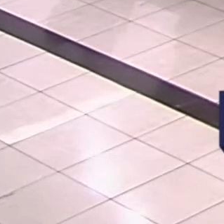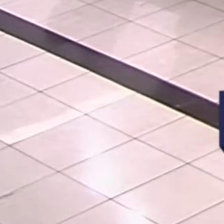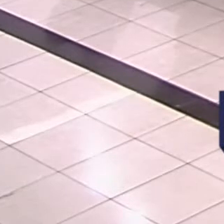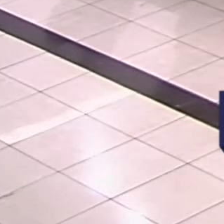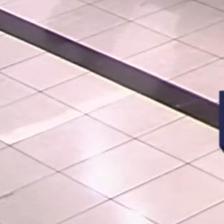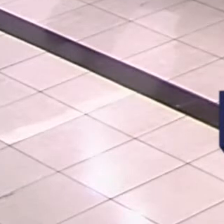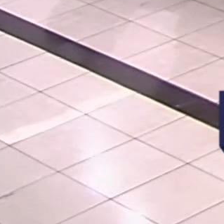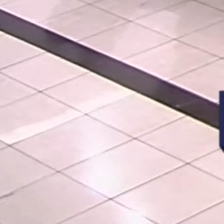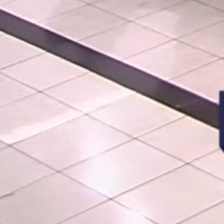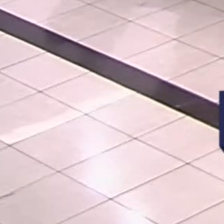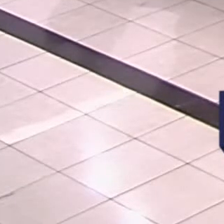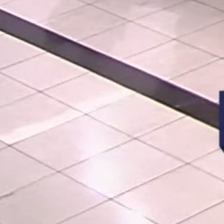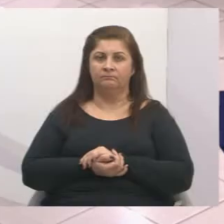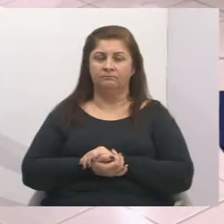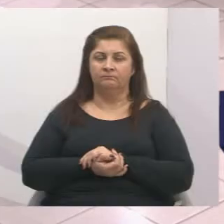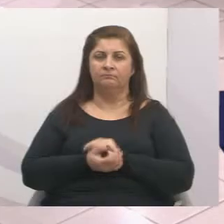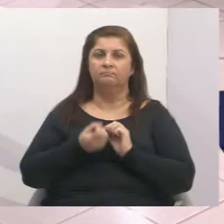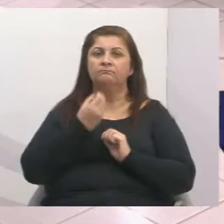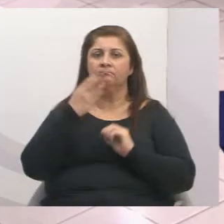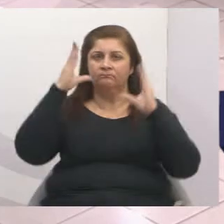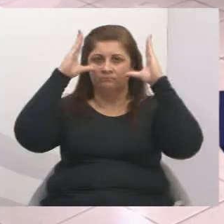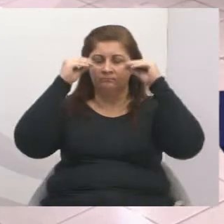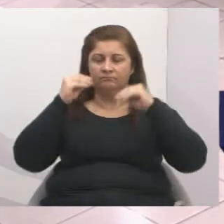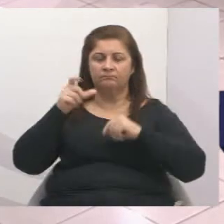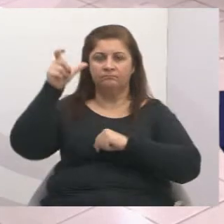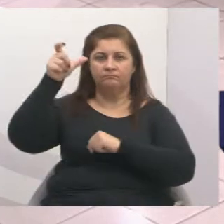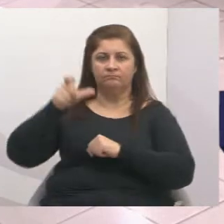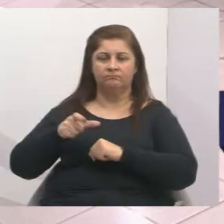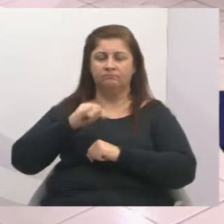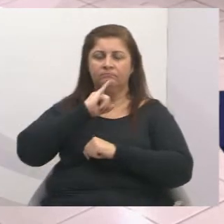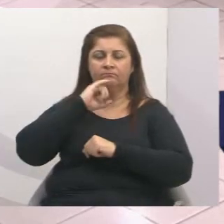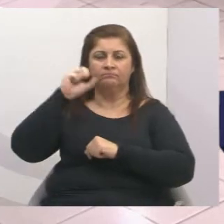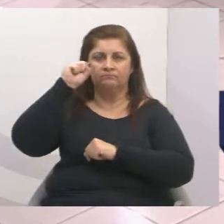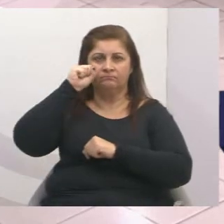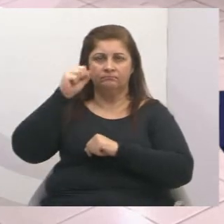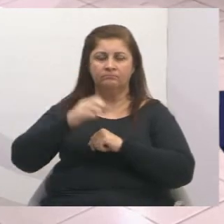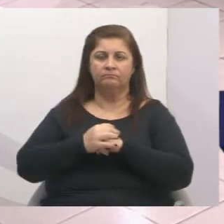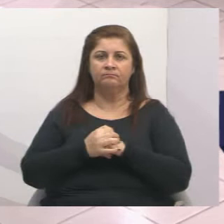Boa noite, prefeito Isaías, Rossana, presidente do Instituto,